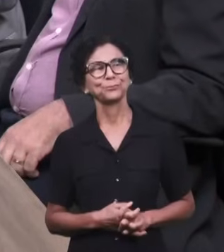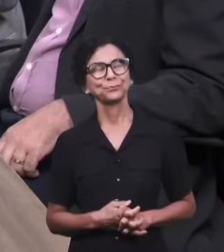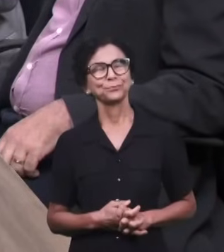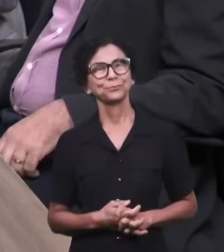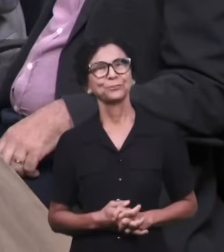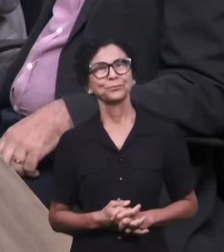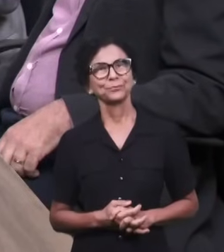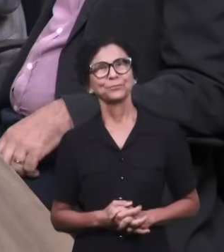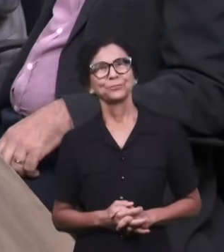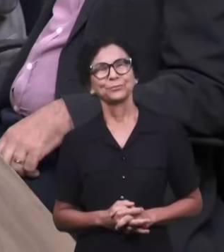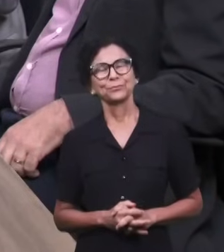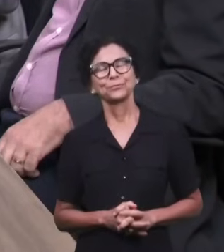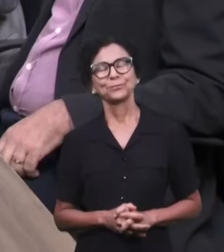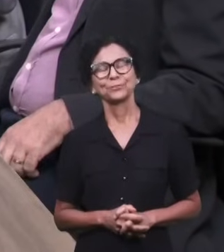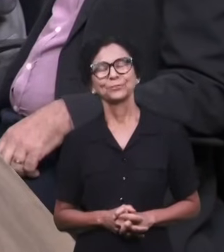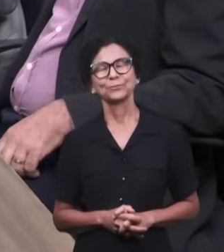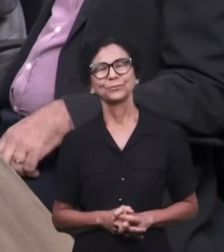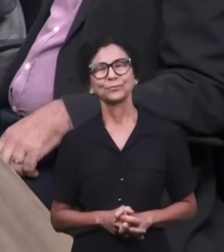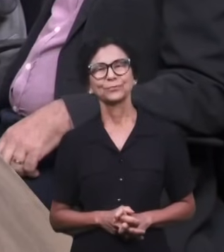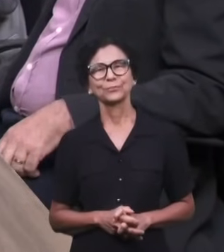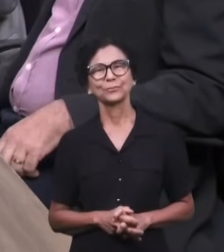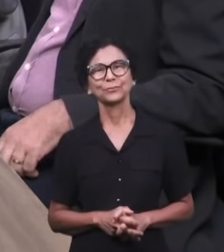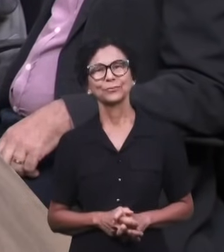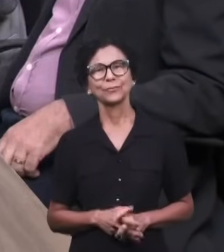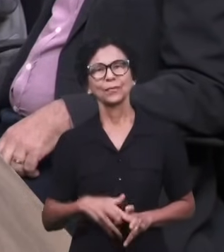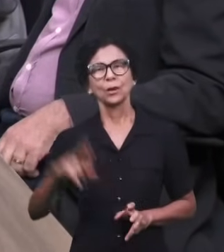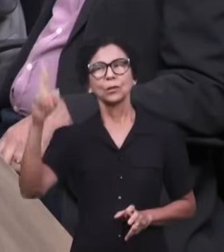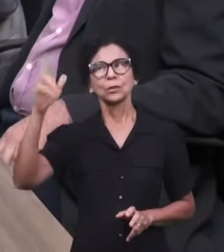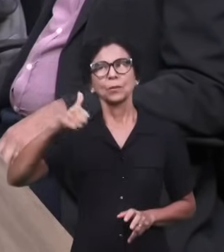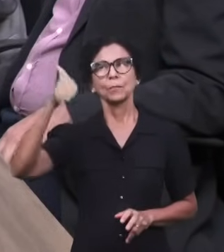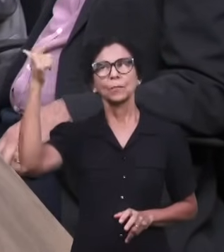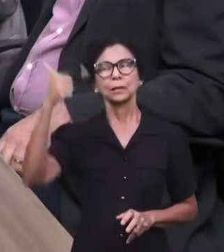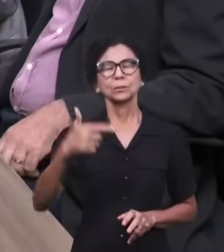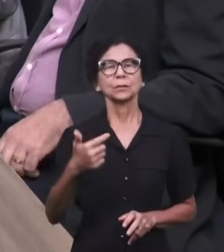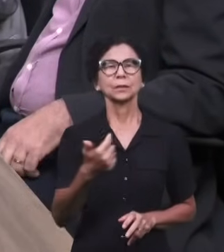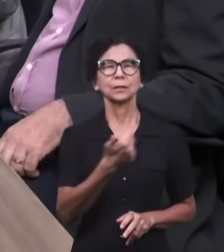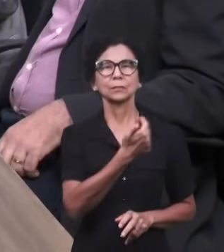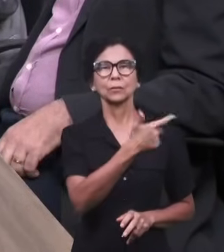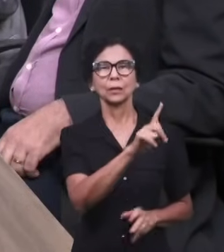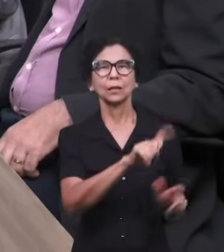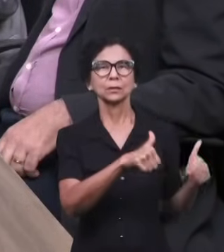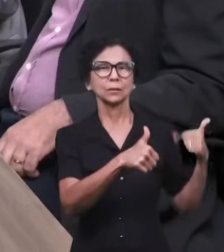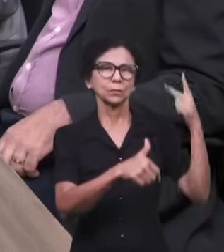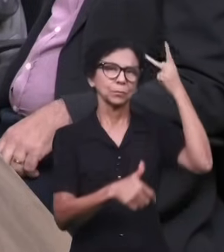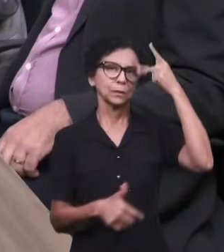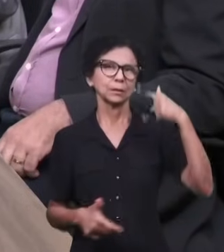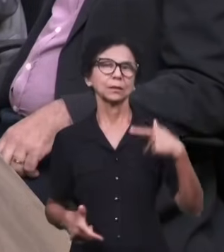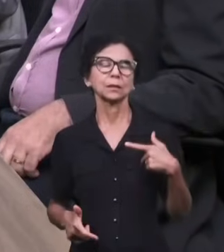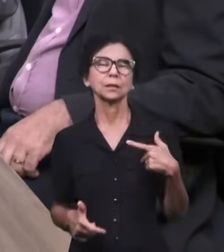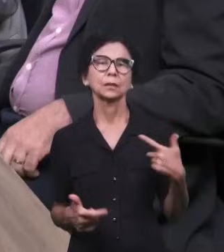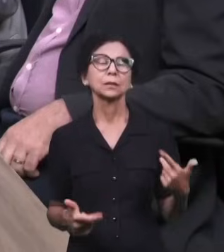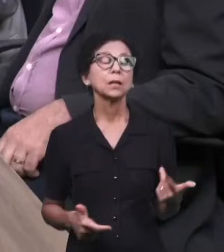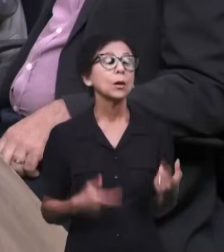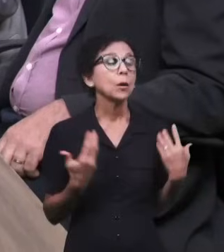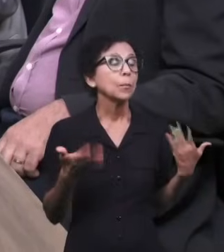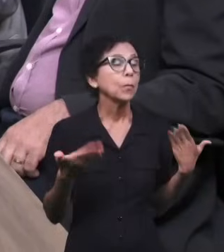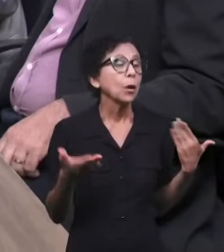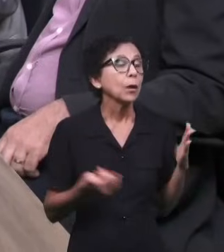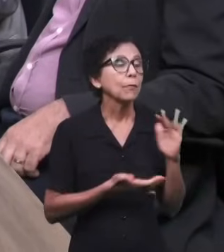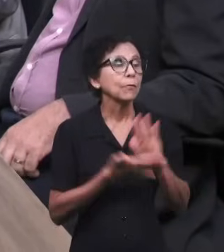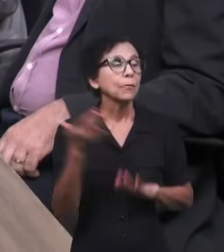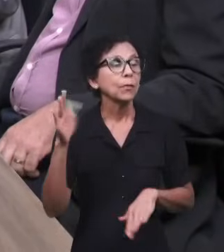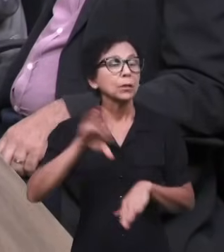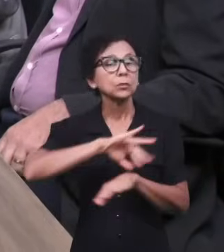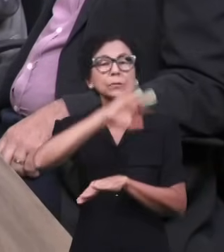estão conosco, glória a Deus, do que os que estão contra nós. Uma expressão que eu gosto muito desse texto, Wallace, é quando ele fala assim: foge para as